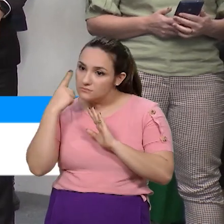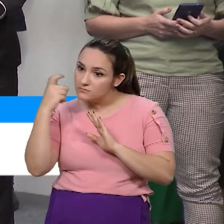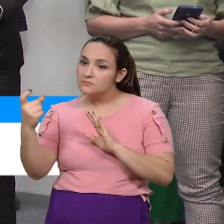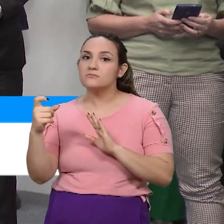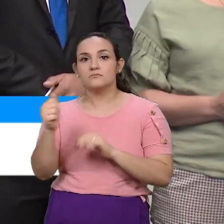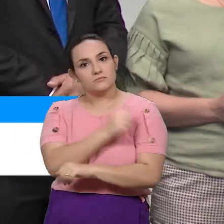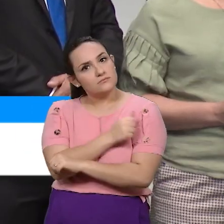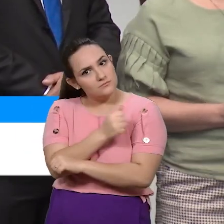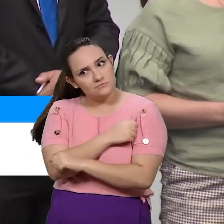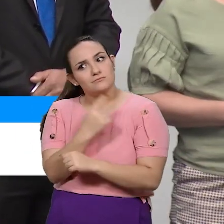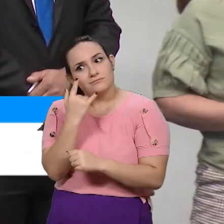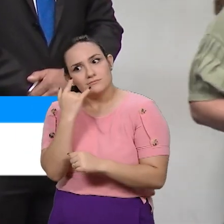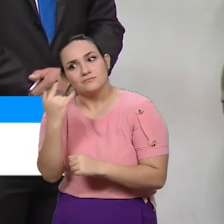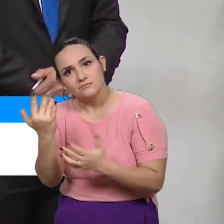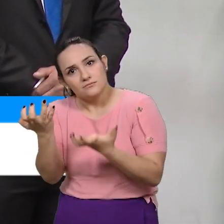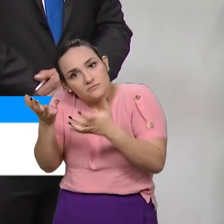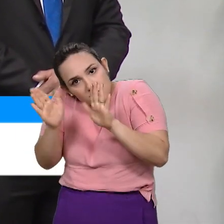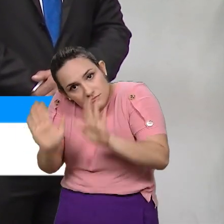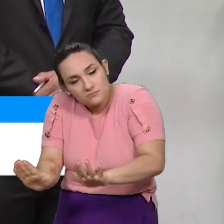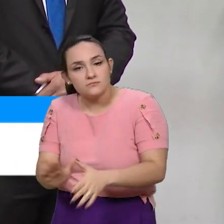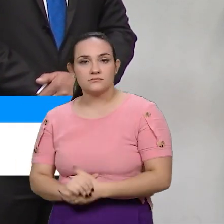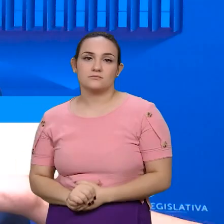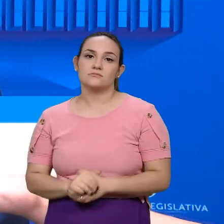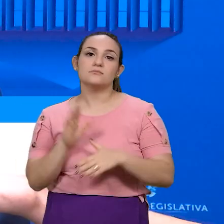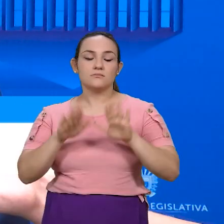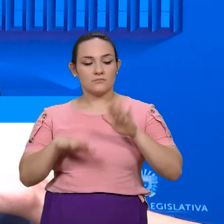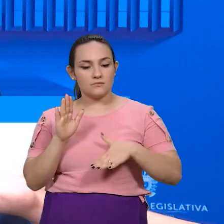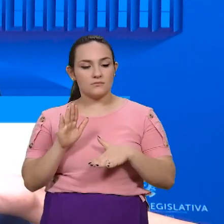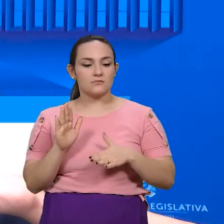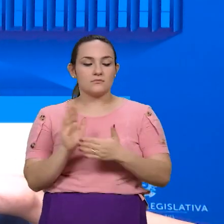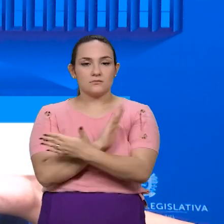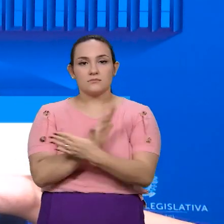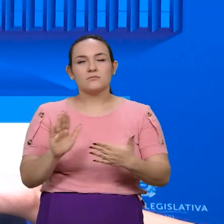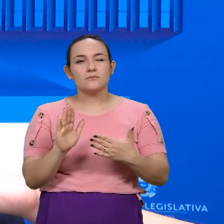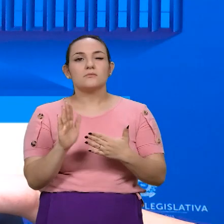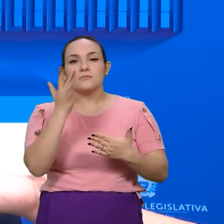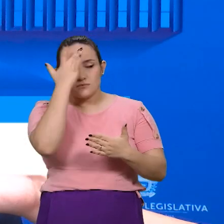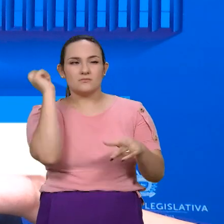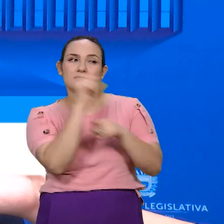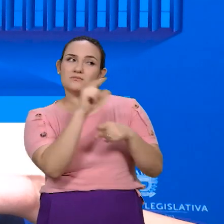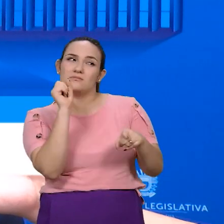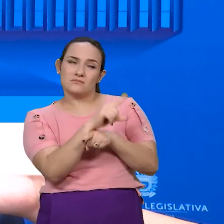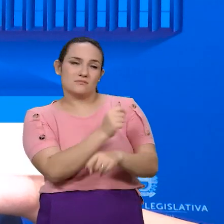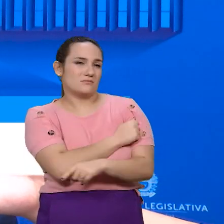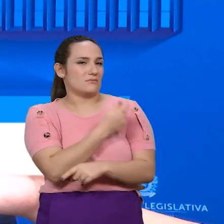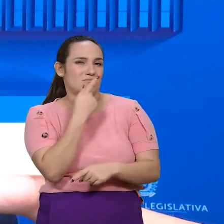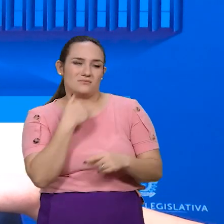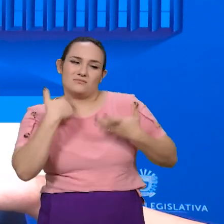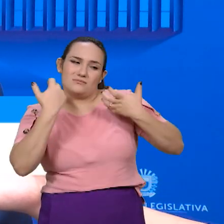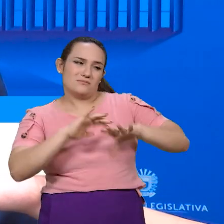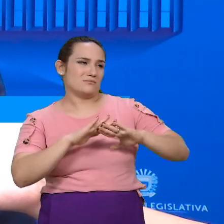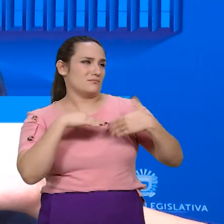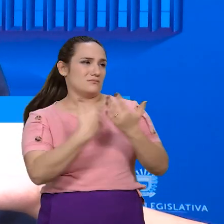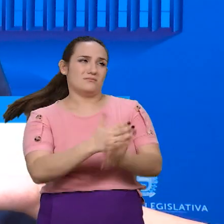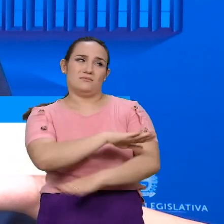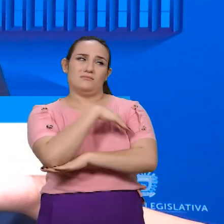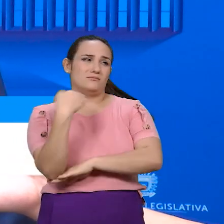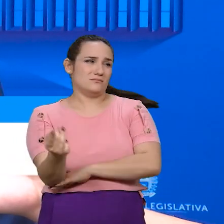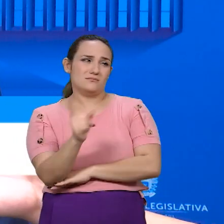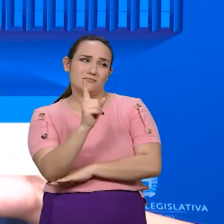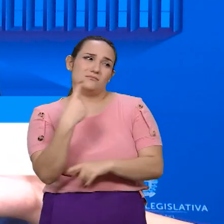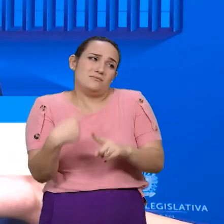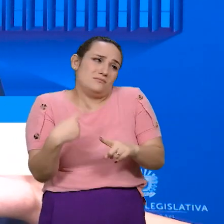permanência na escola mais atrativa aos alunos. Às vezes a gente até escuta algumas críticas de alunos que não querem ir para a escola de